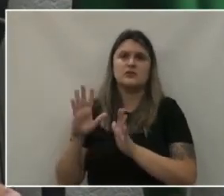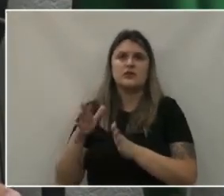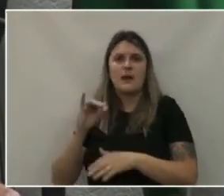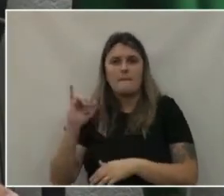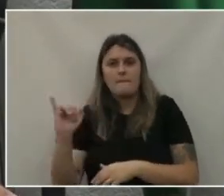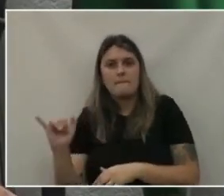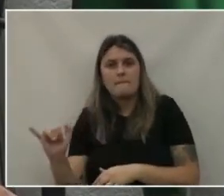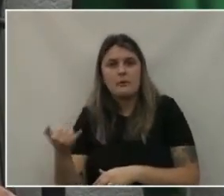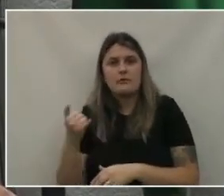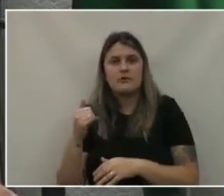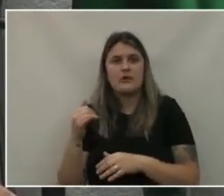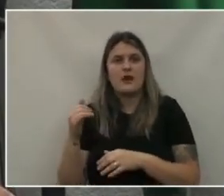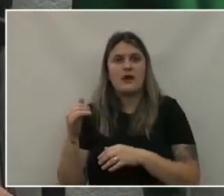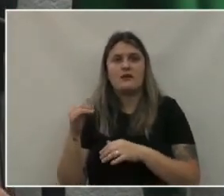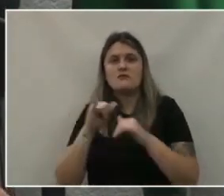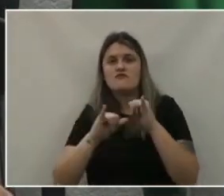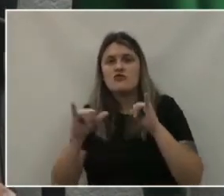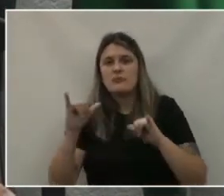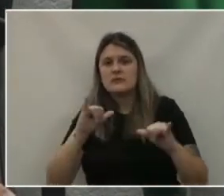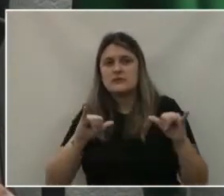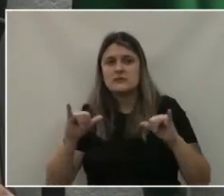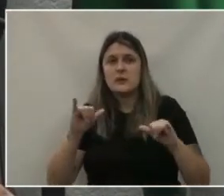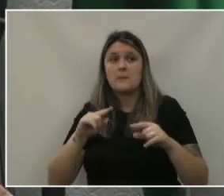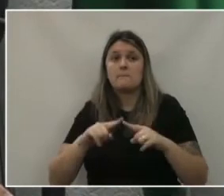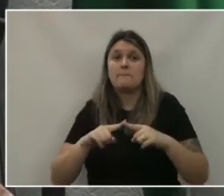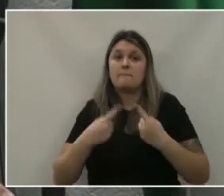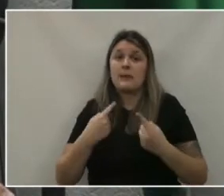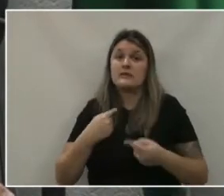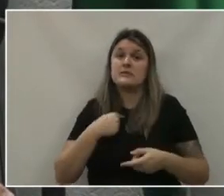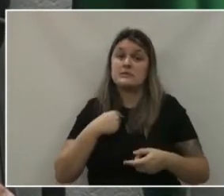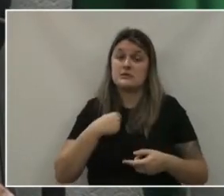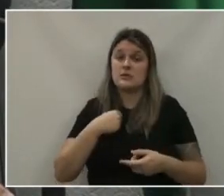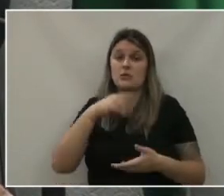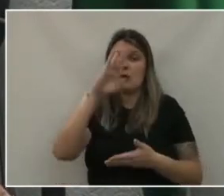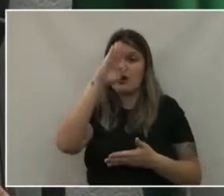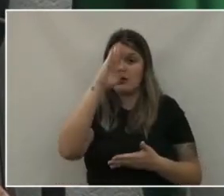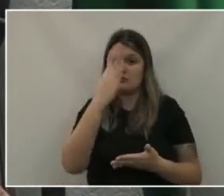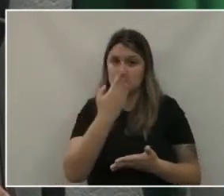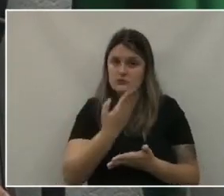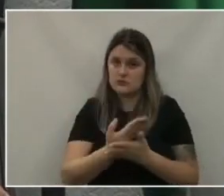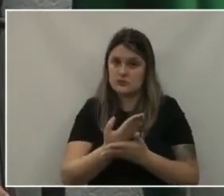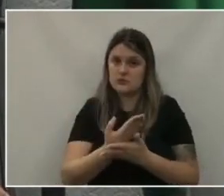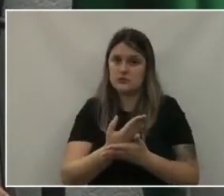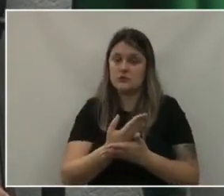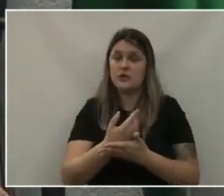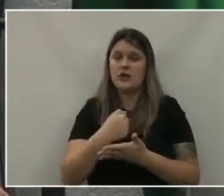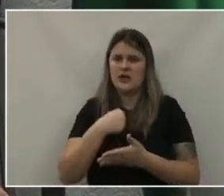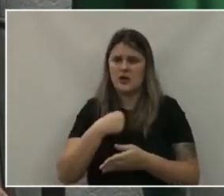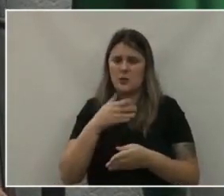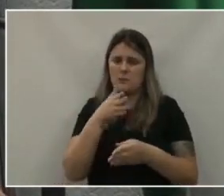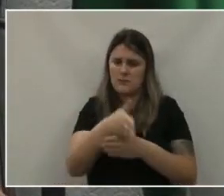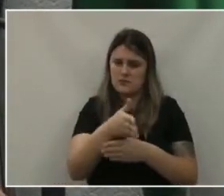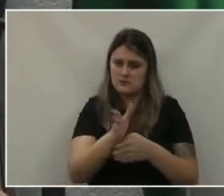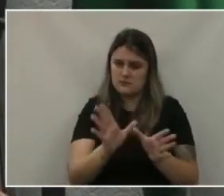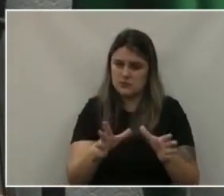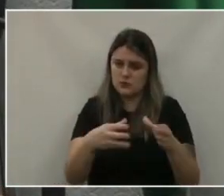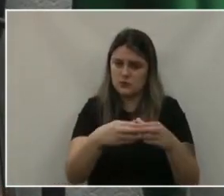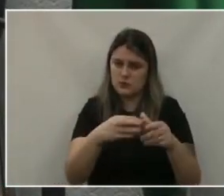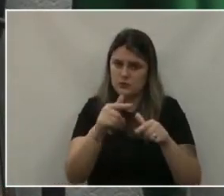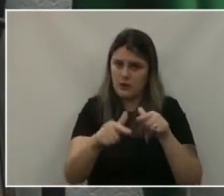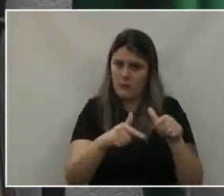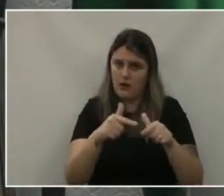colhendo aí algumas informações importantíssimas. Mas eu acredito que, como membro desse grupo de